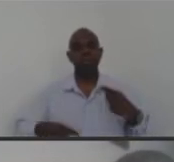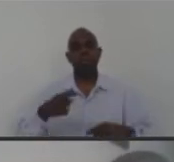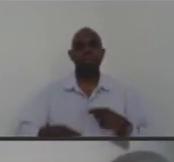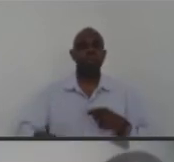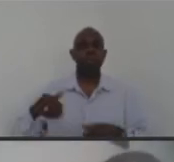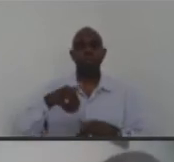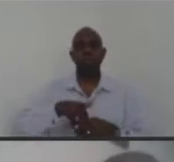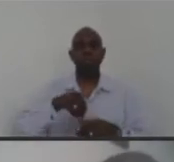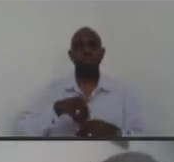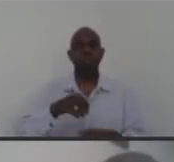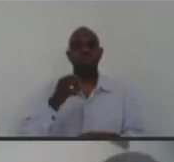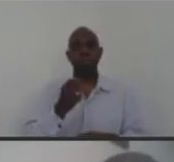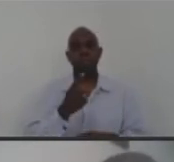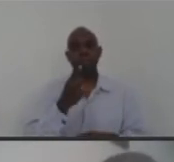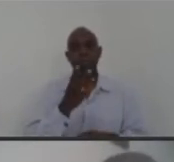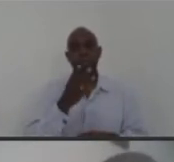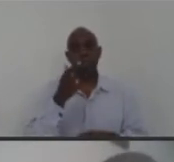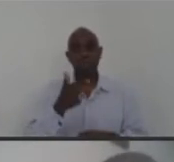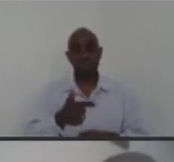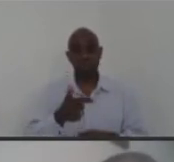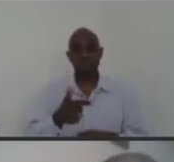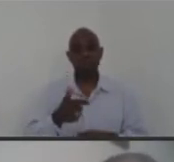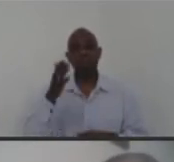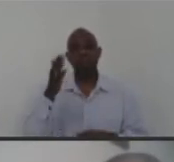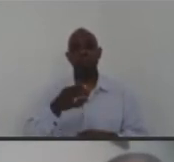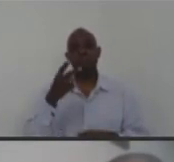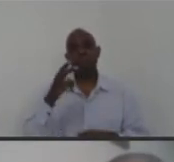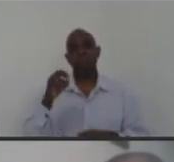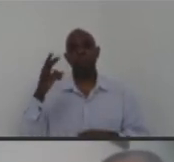votação do projeto de lei 132 de 2020, de autoria do vereador Márcio Júnior.